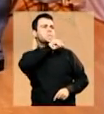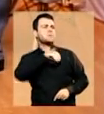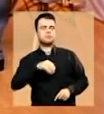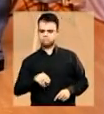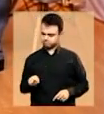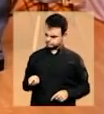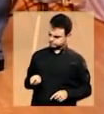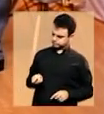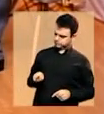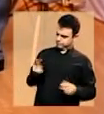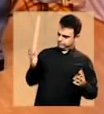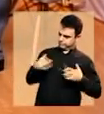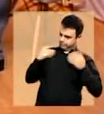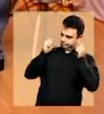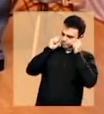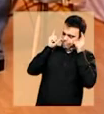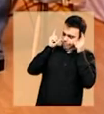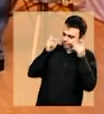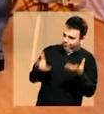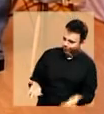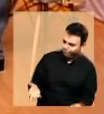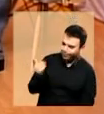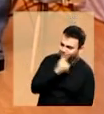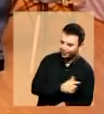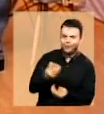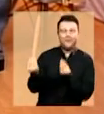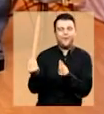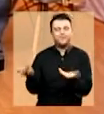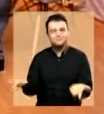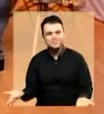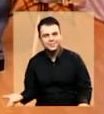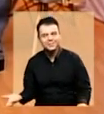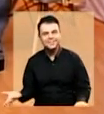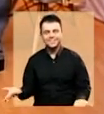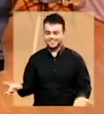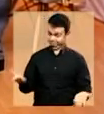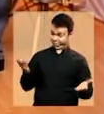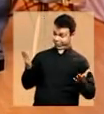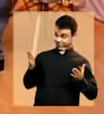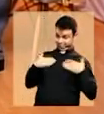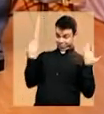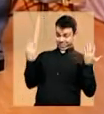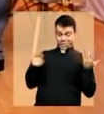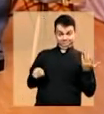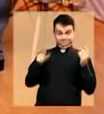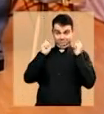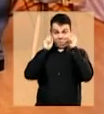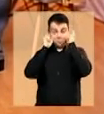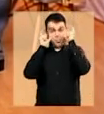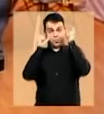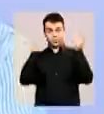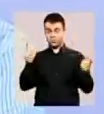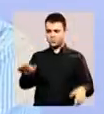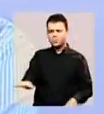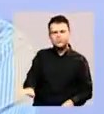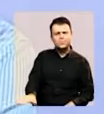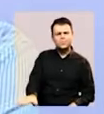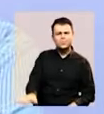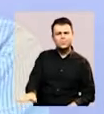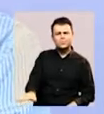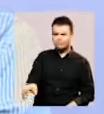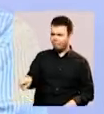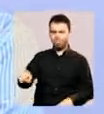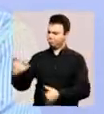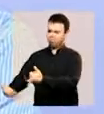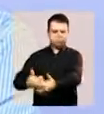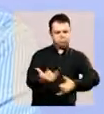assim, como assim? Eu fiquei assim, muito espantado, porque é uma criança muito